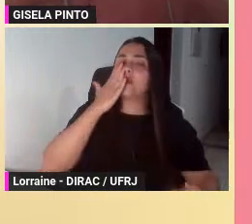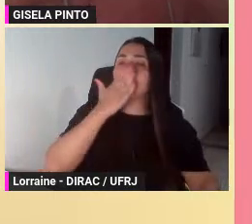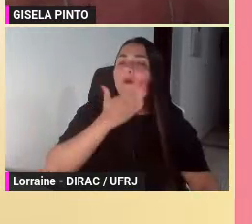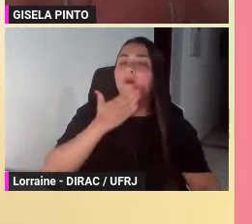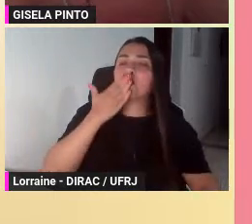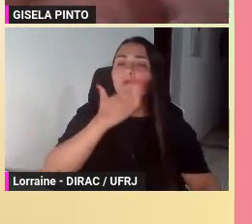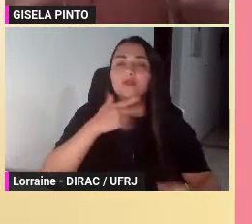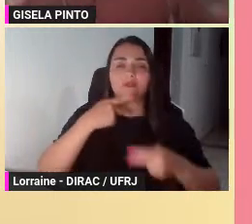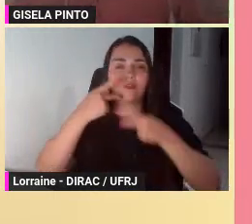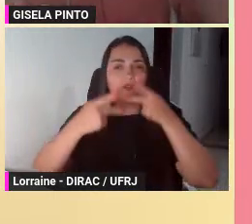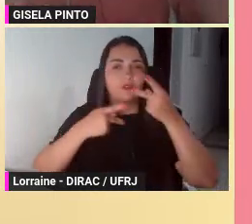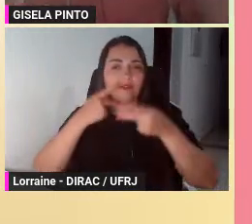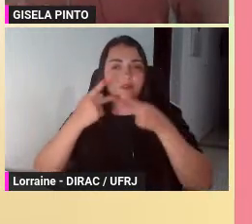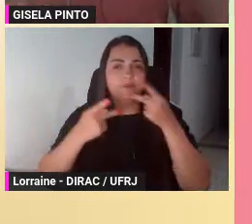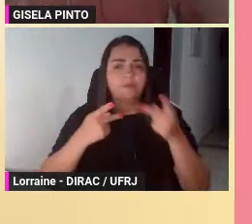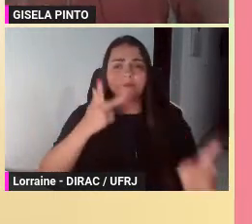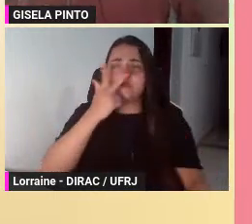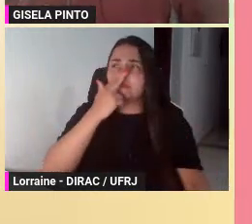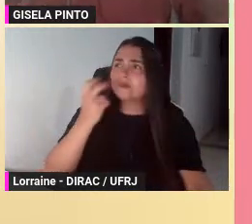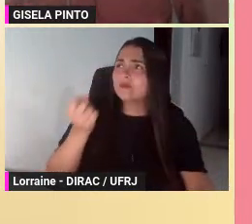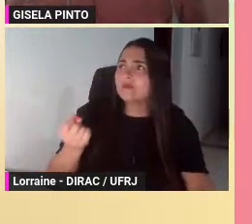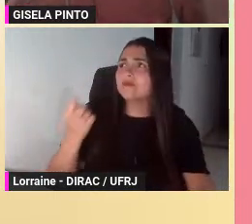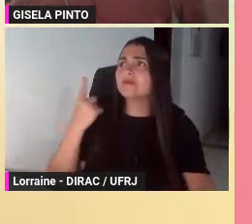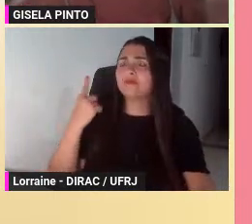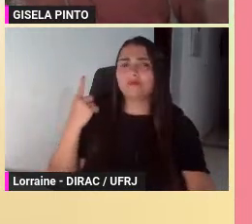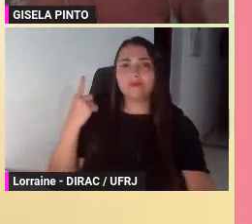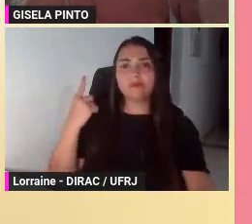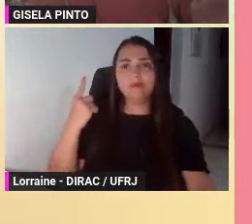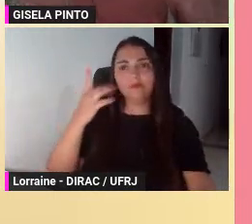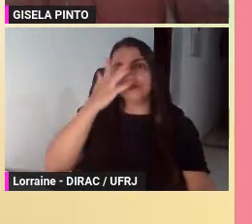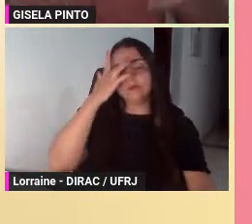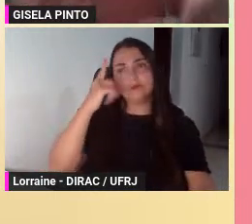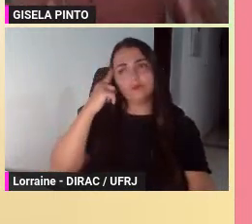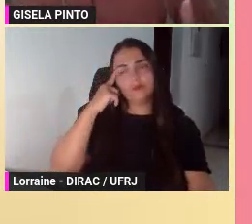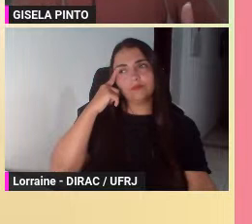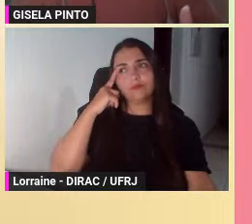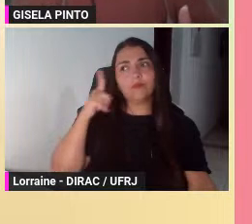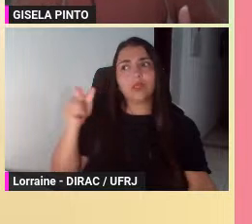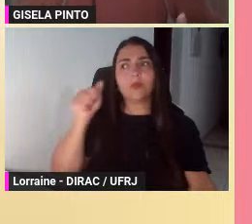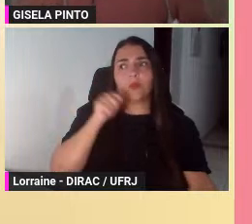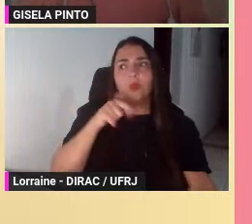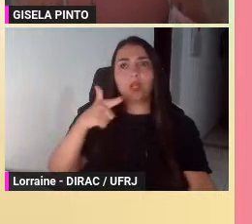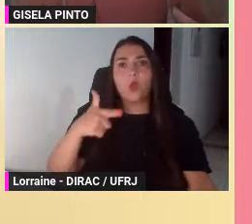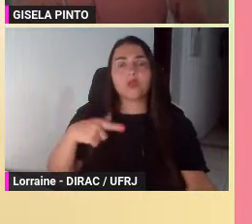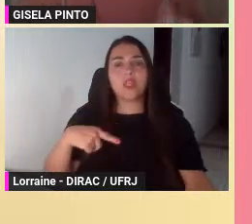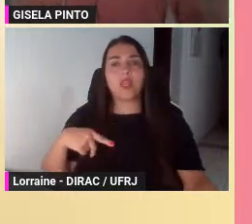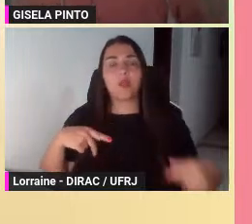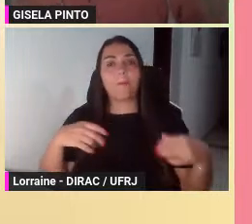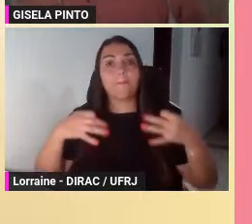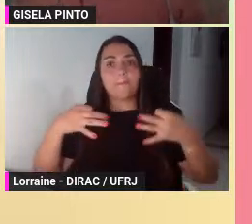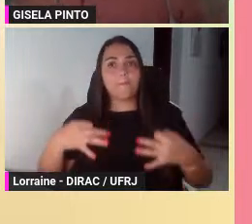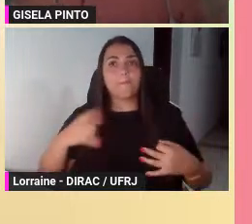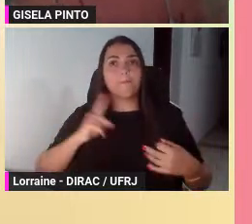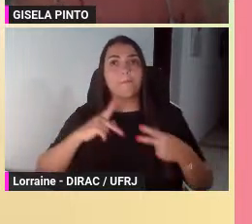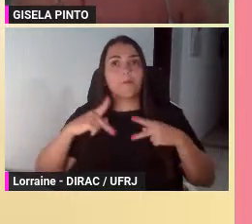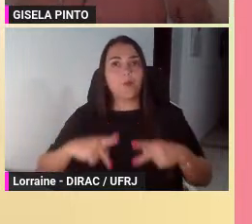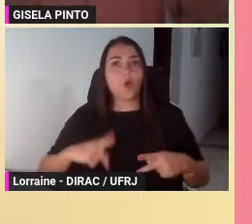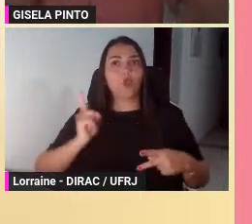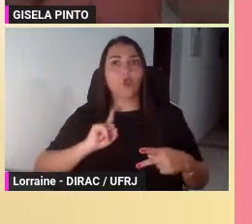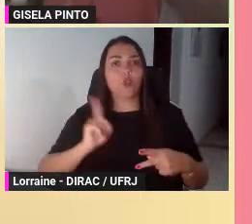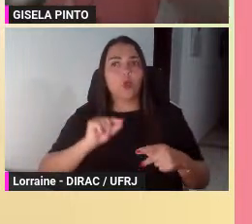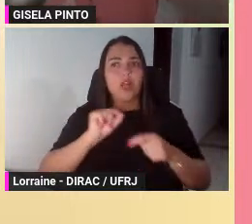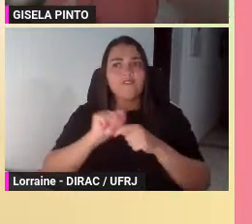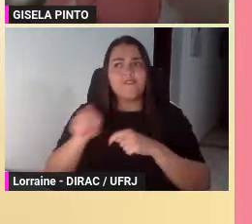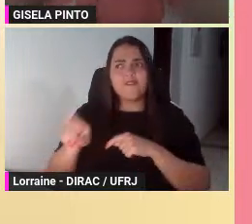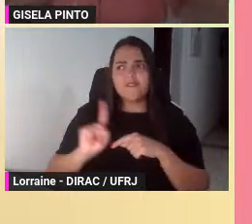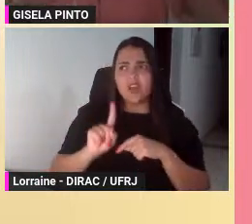falar. E é quase estranho, né? Quando a mulher não tem essa postura de maternar, né? Então,